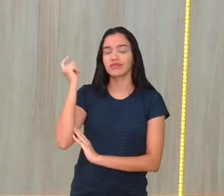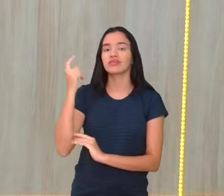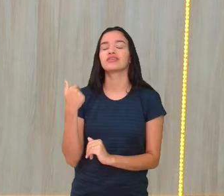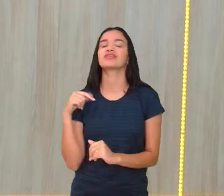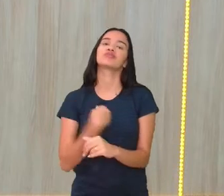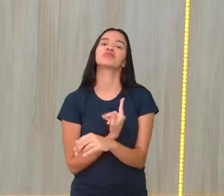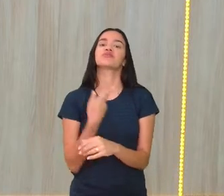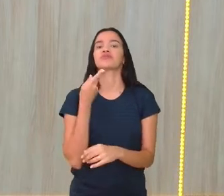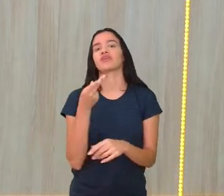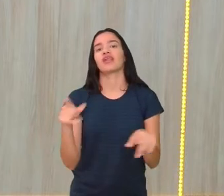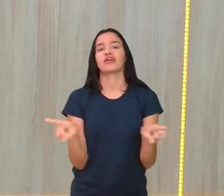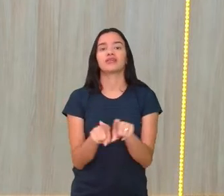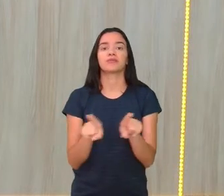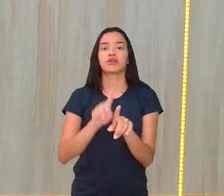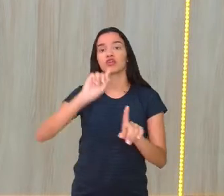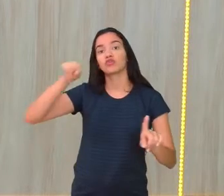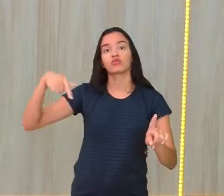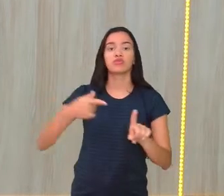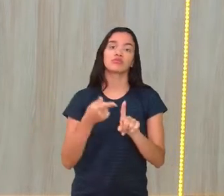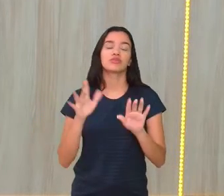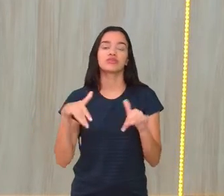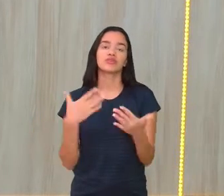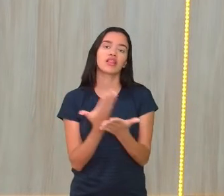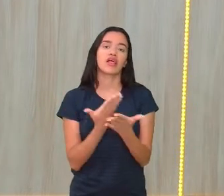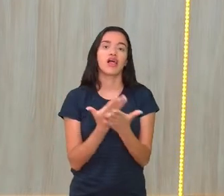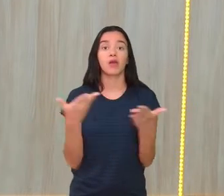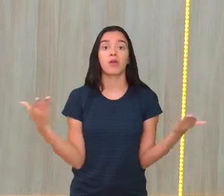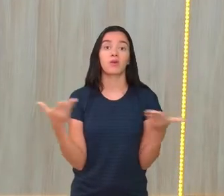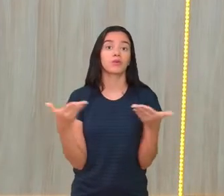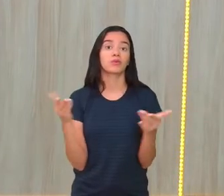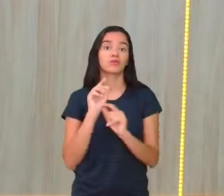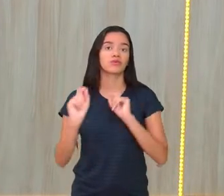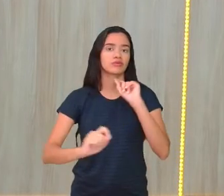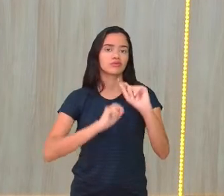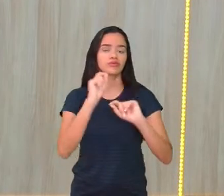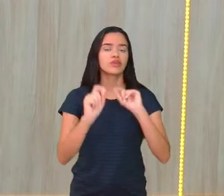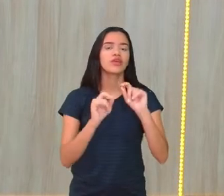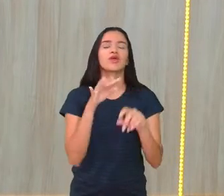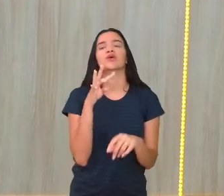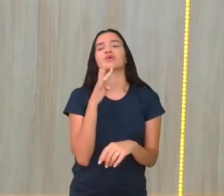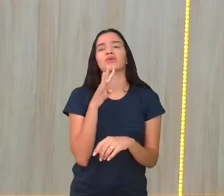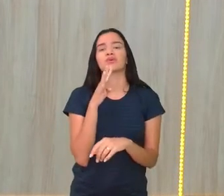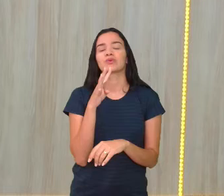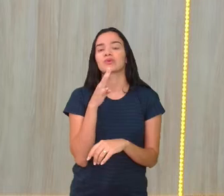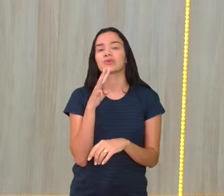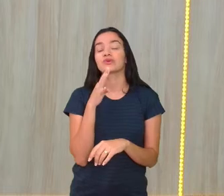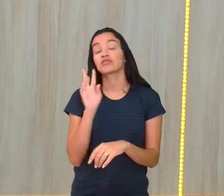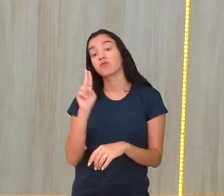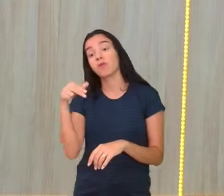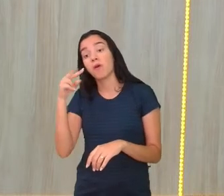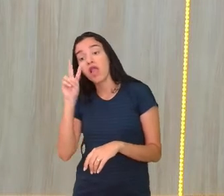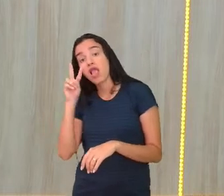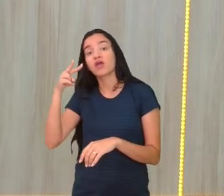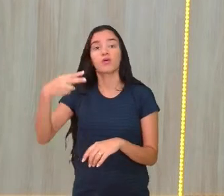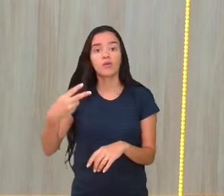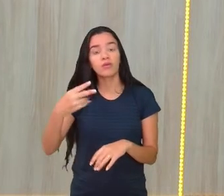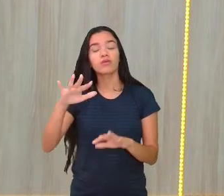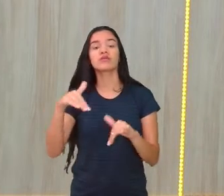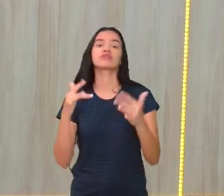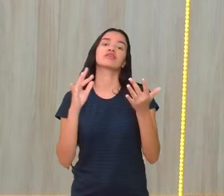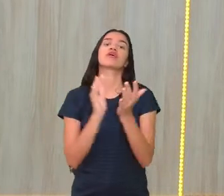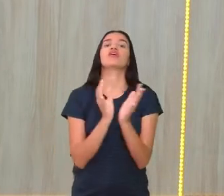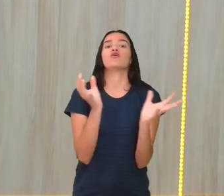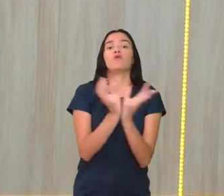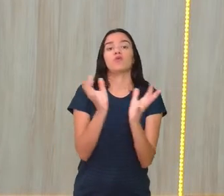também. Então, o objetivo da nossa aula hoje é conhecer ou reconhecer as civilizações fenícia